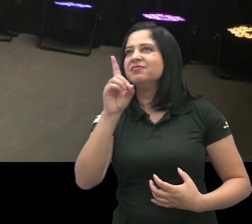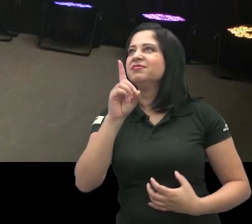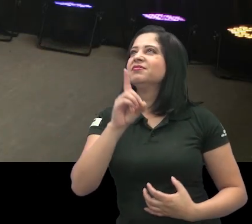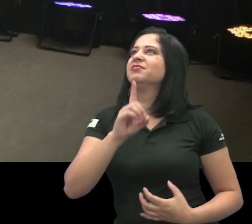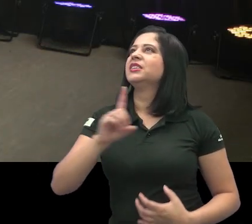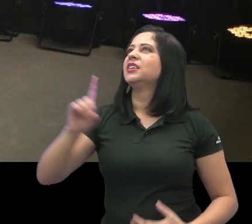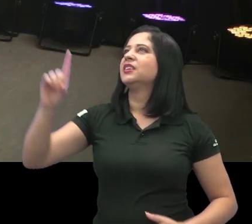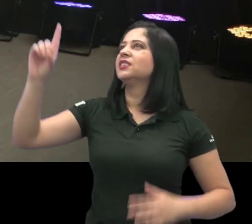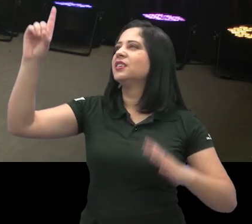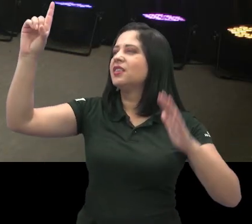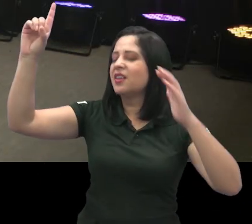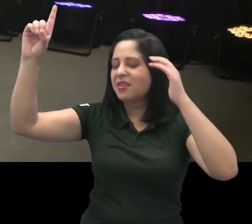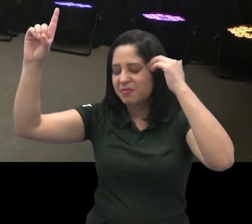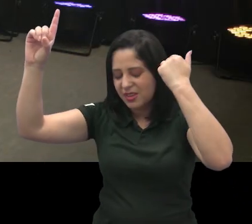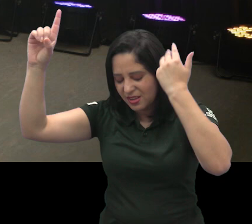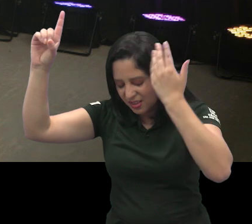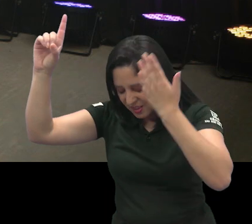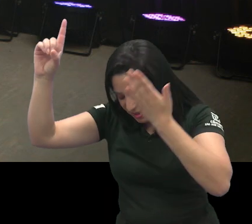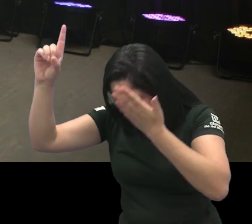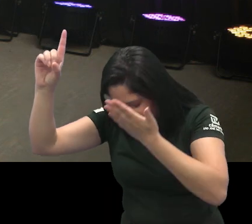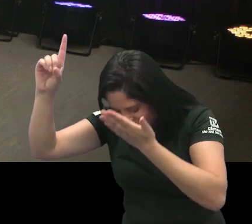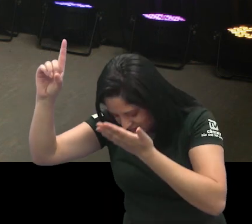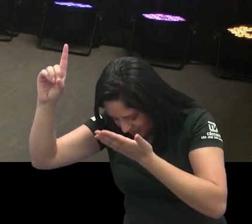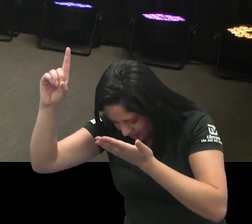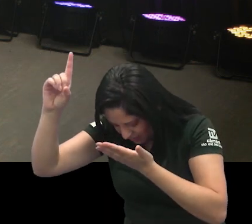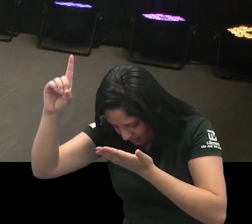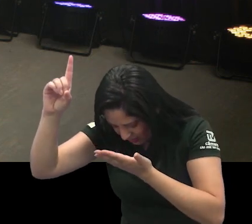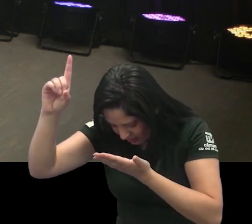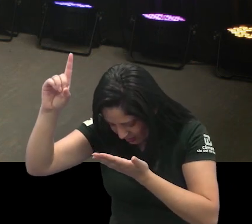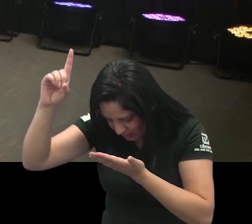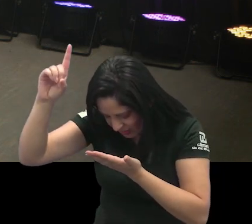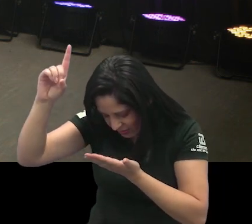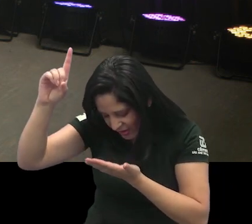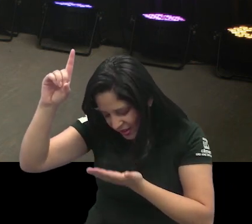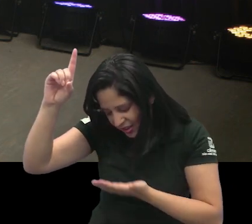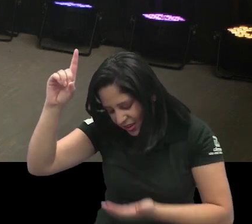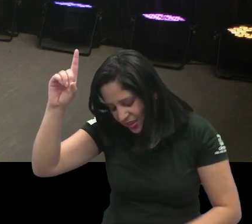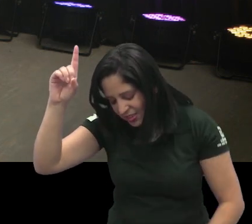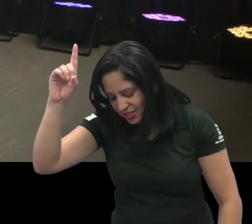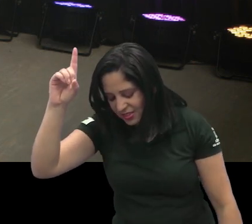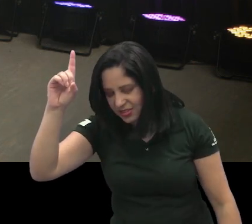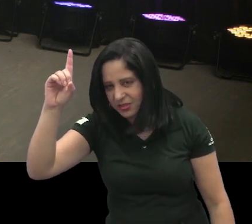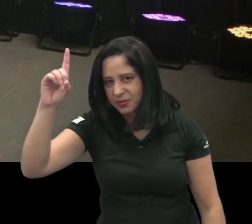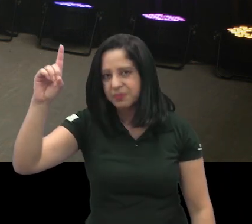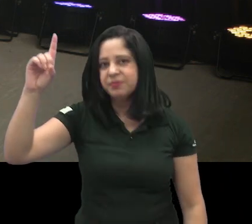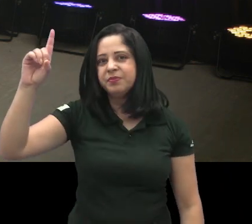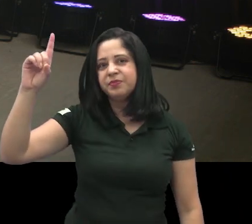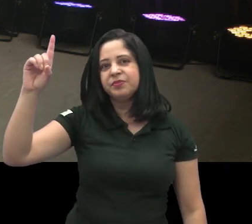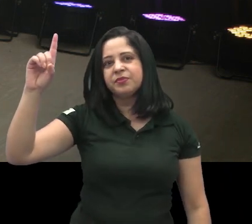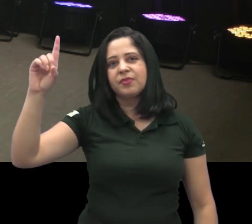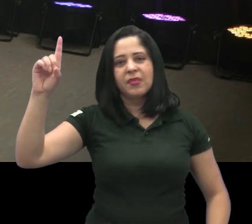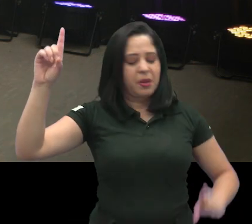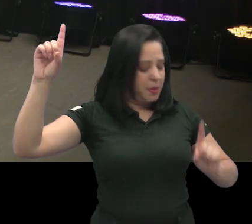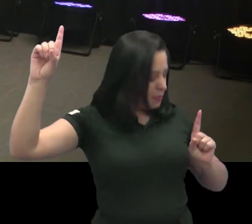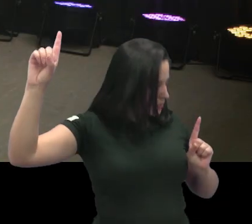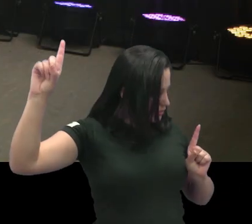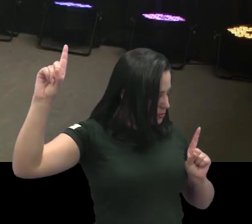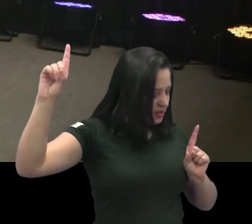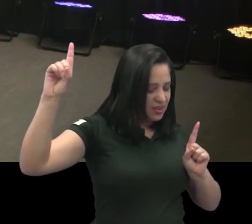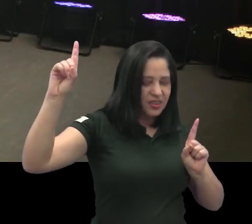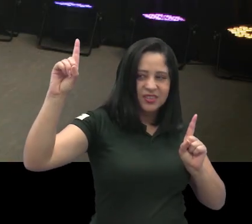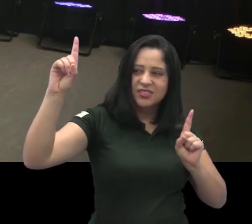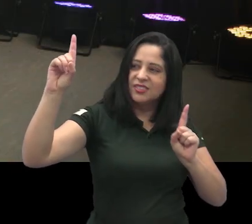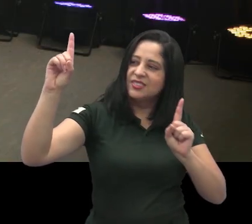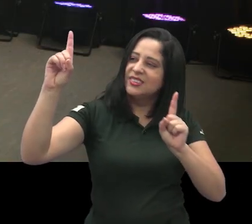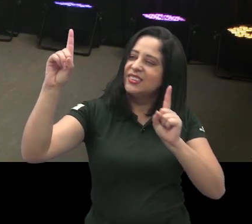coração e me derramar aos teus pés.